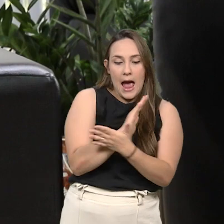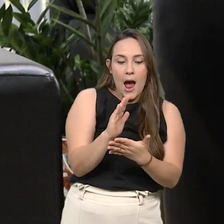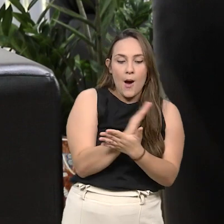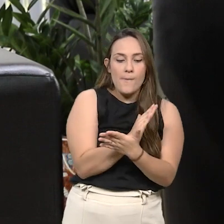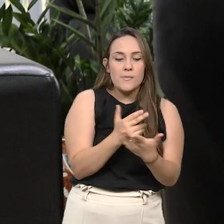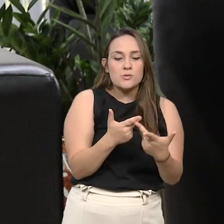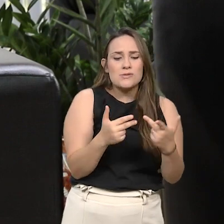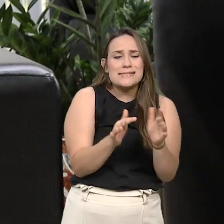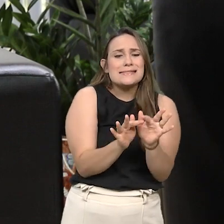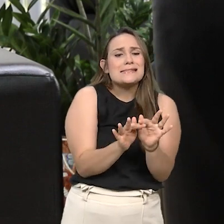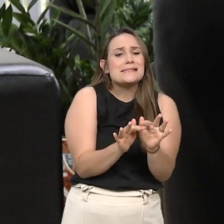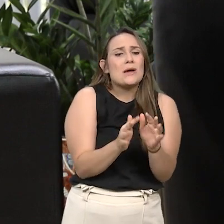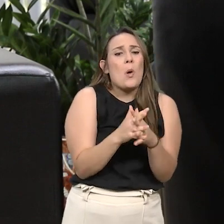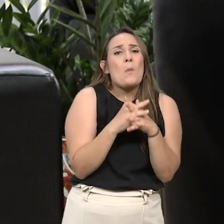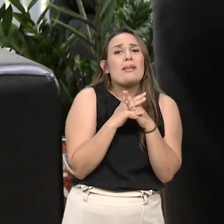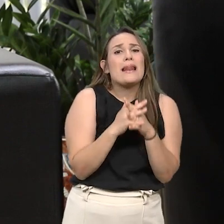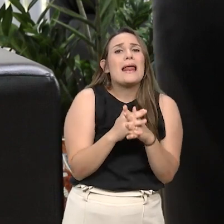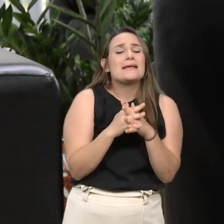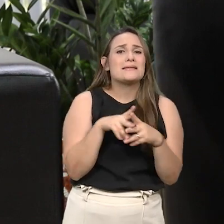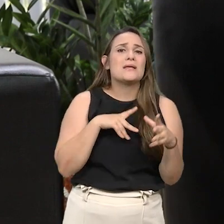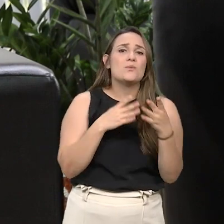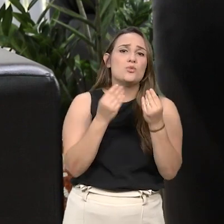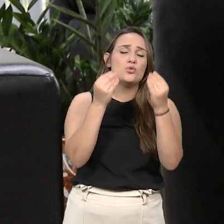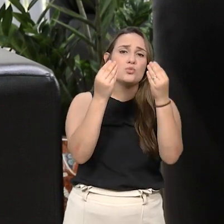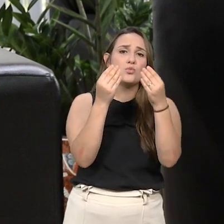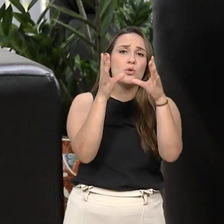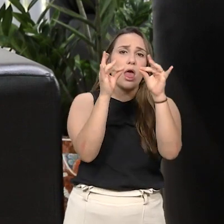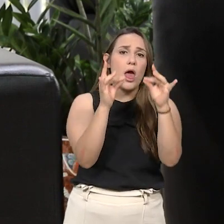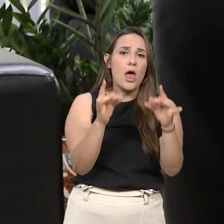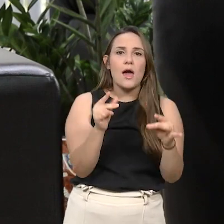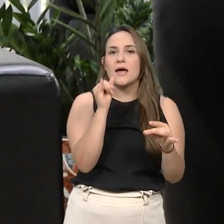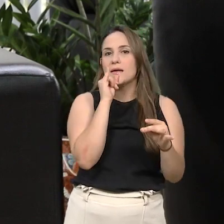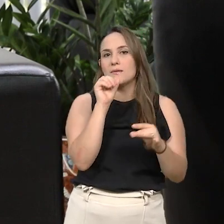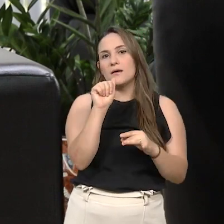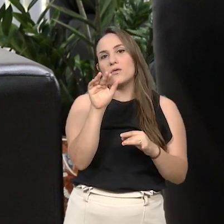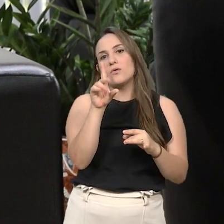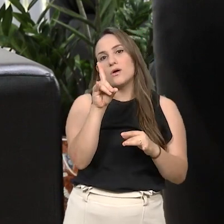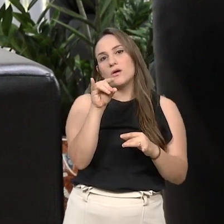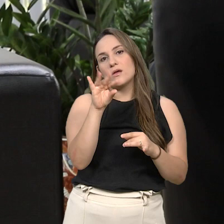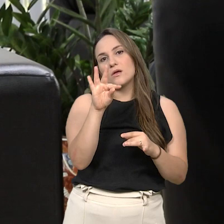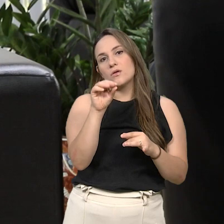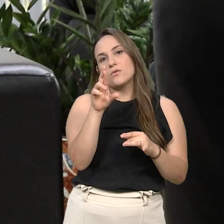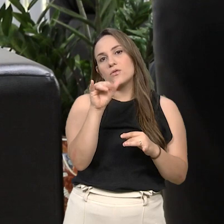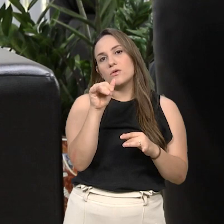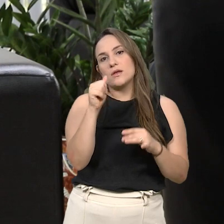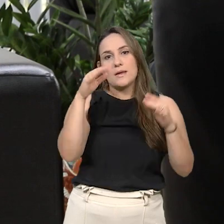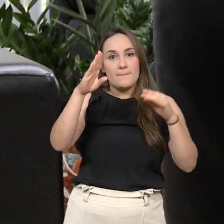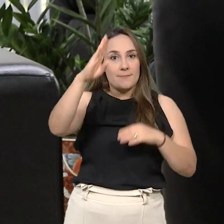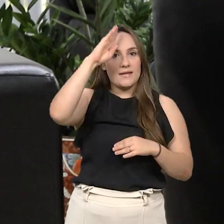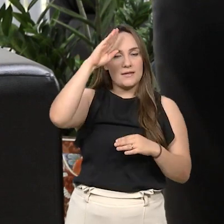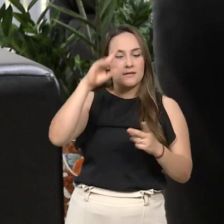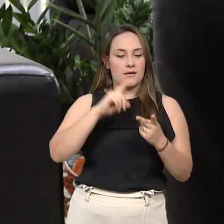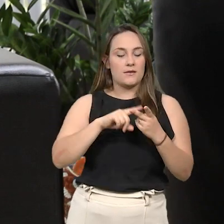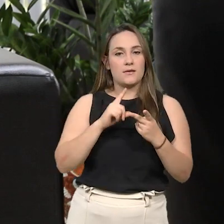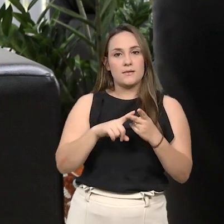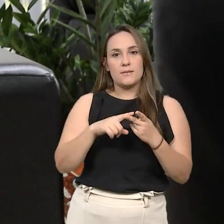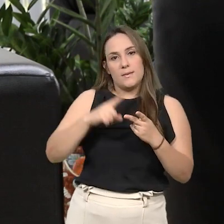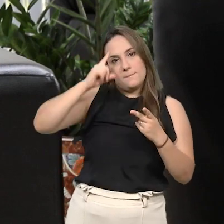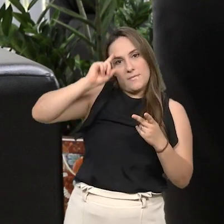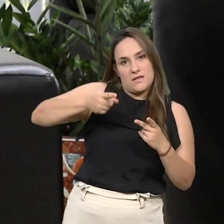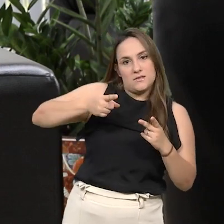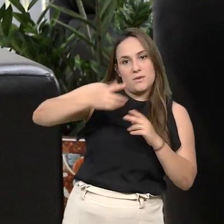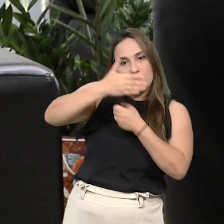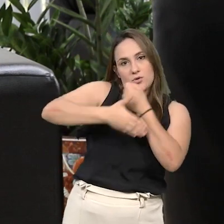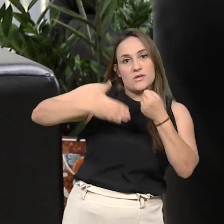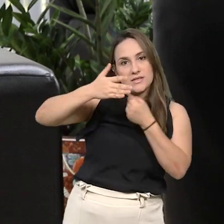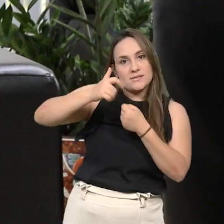algumas questões são muito detalhadas que aí então não estão na CPE, como por exemplo a questão da auditoria militar, como a questão das medidas protetivas em relação à